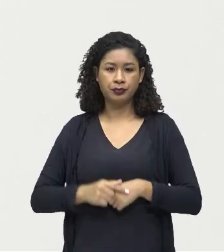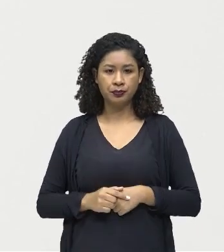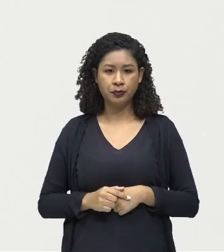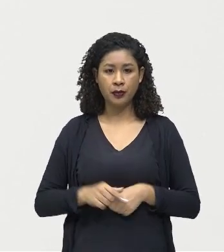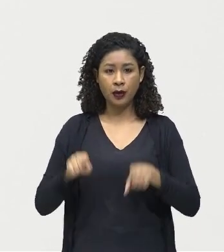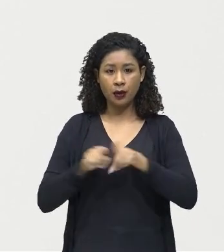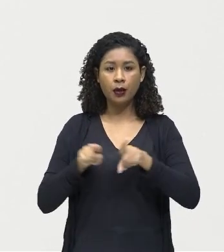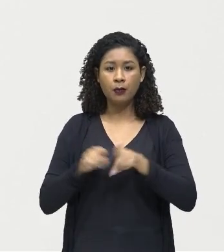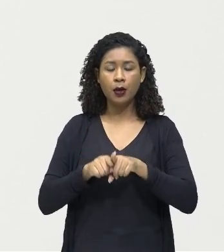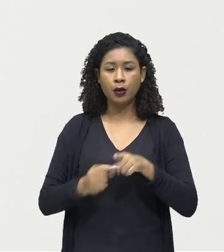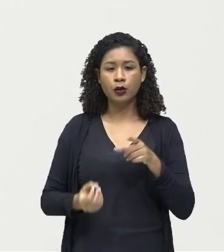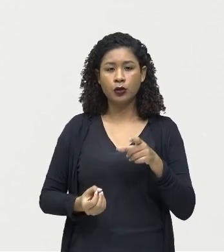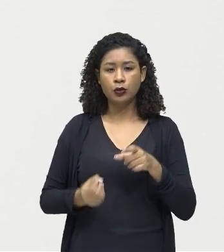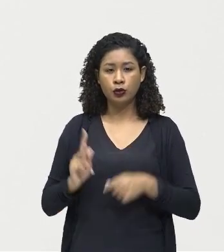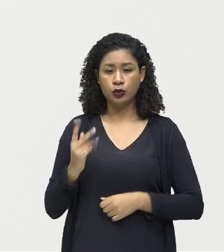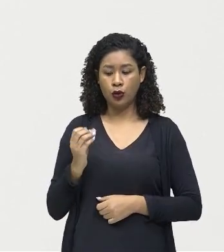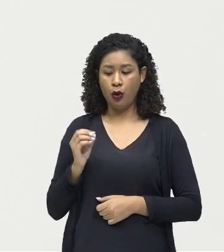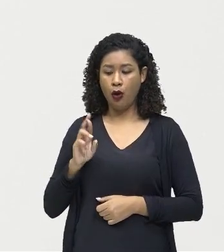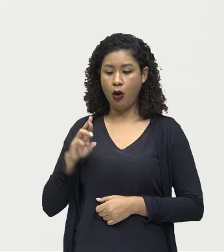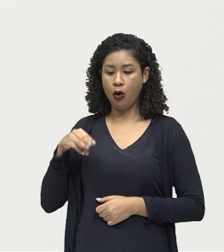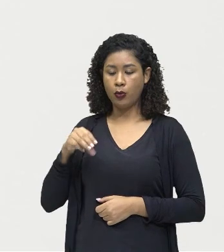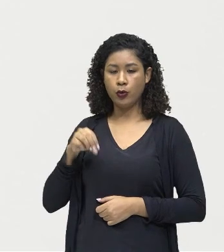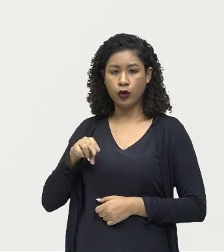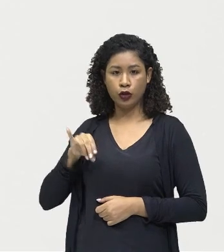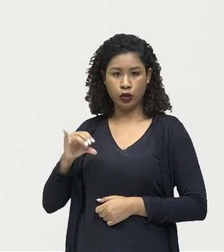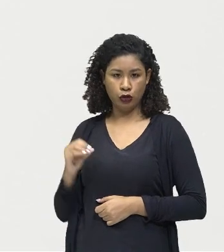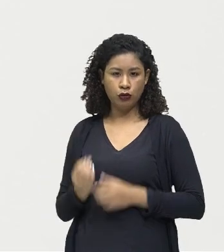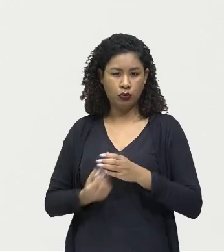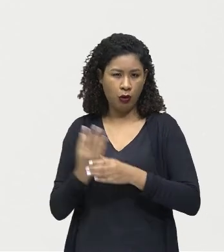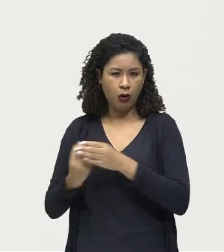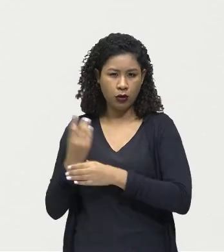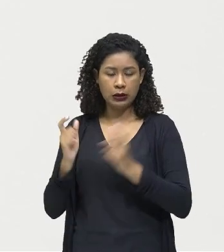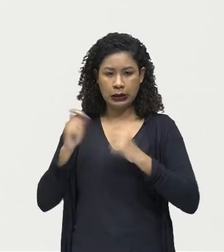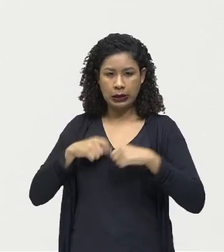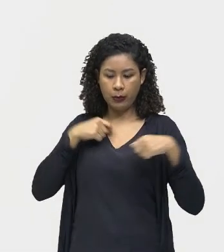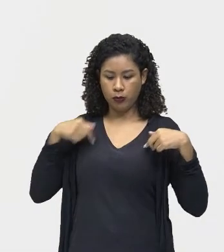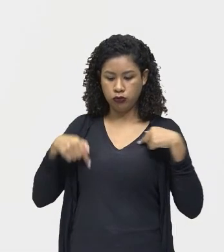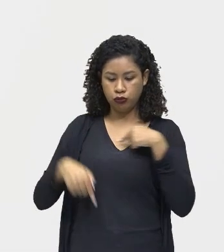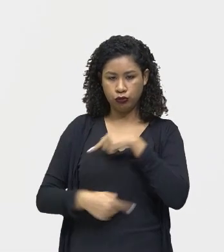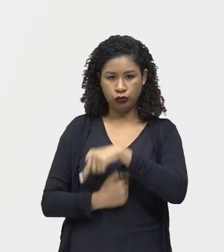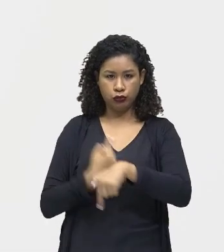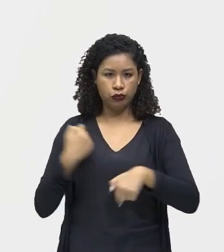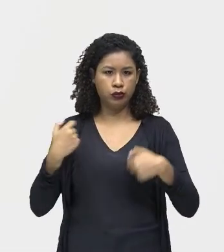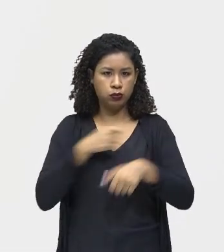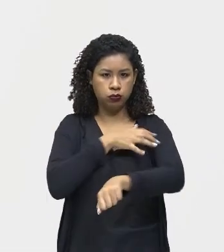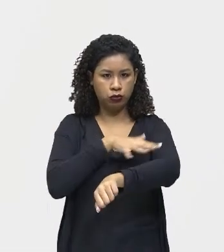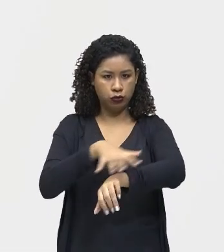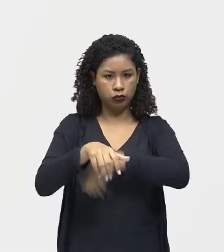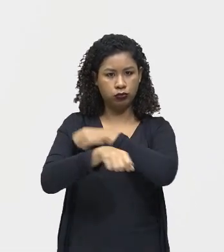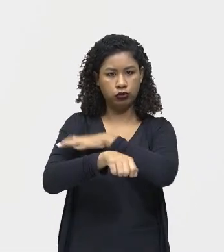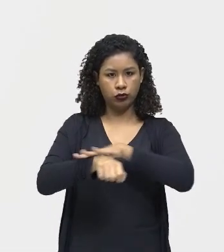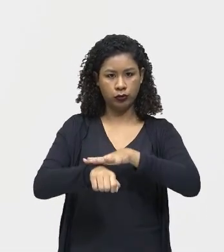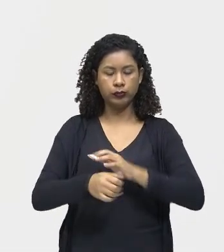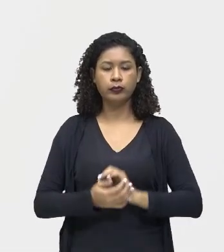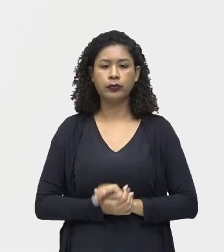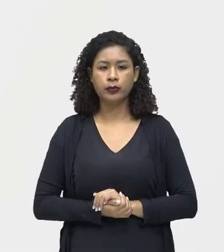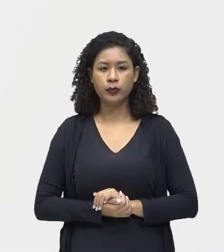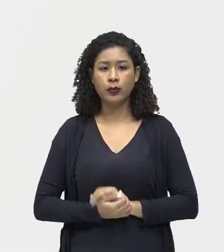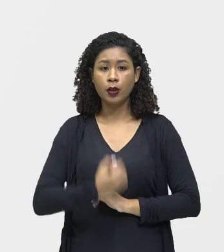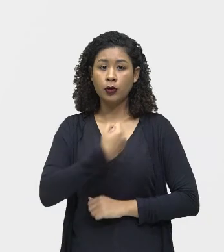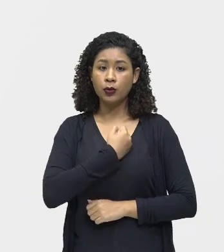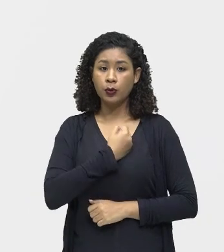hormônios produzidos pelo sistema endócrino, tá bom? E a questão de número 2. A questão de número 2 está